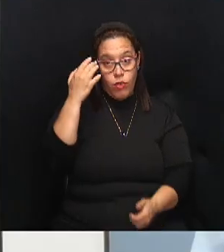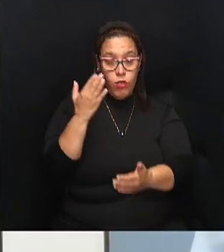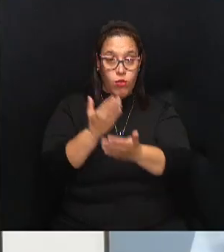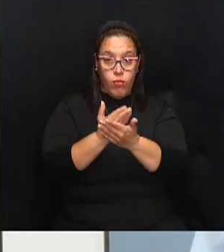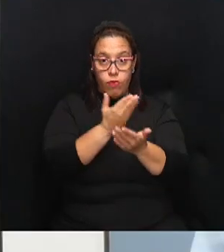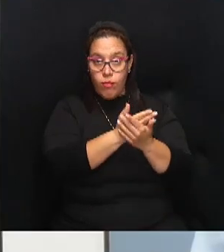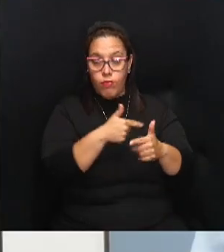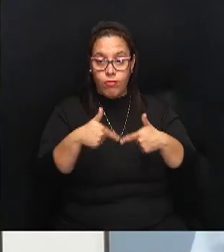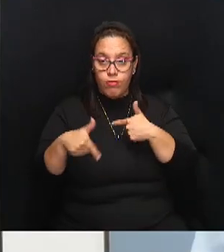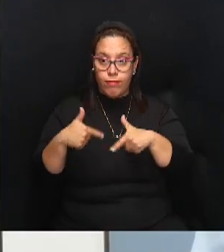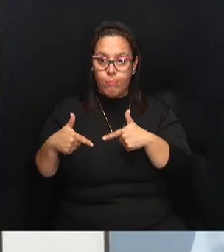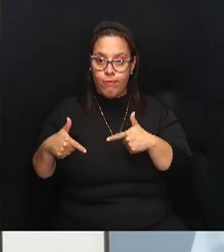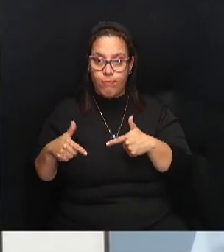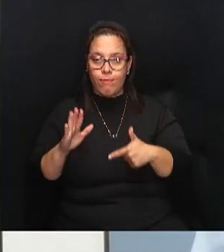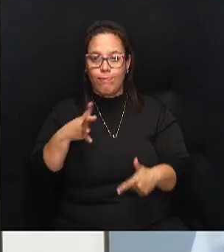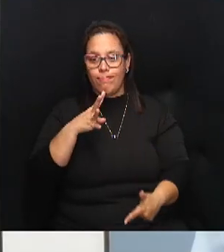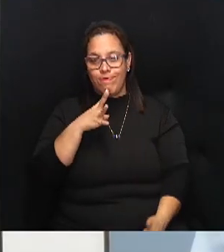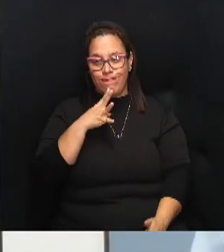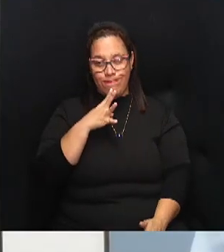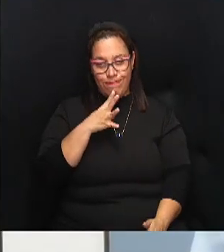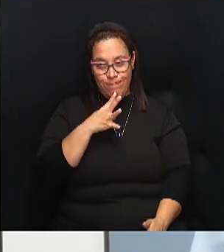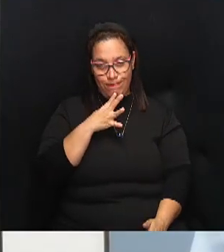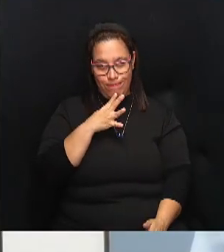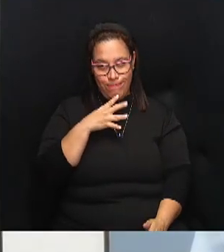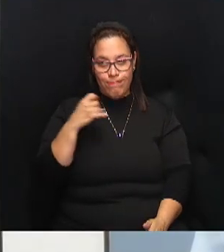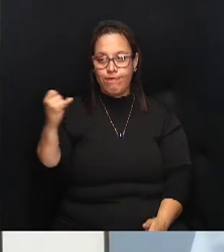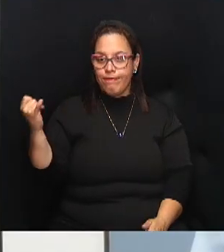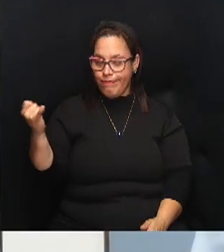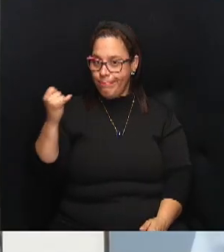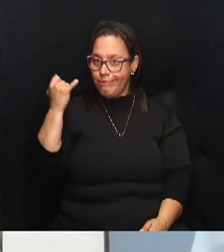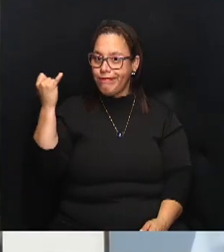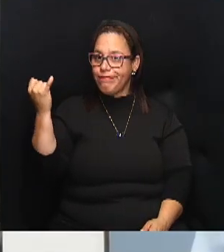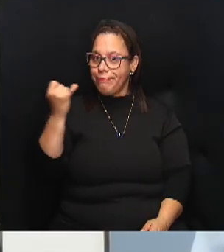nesse trabalho, que já conhece. Isso é muito importante.